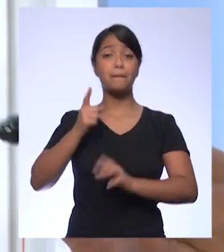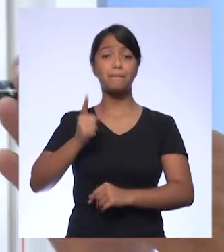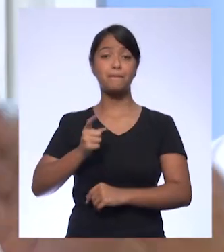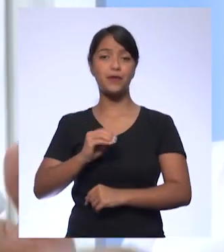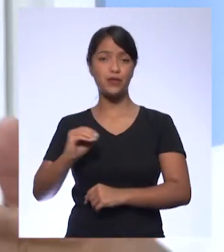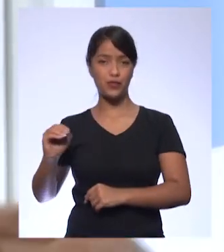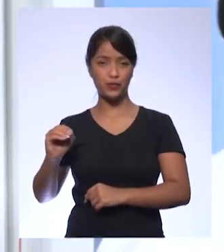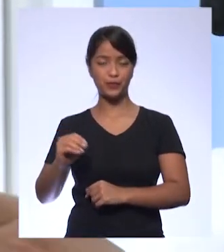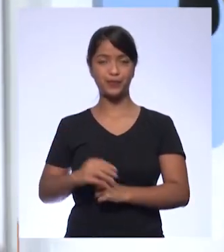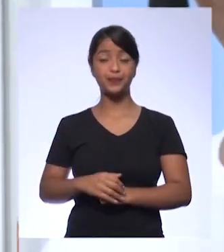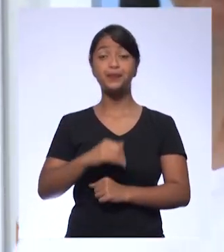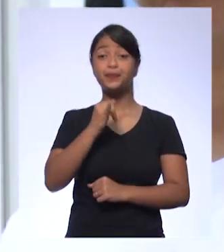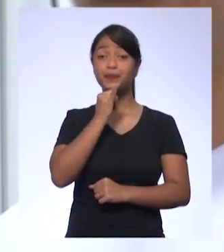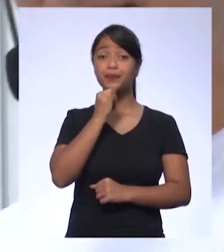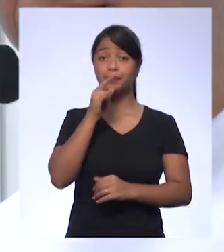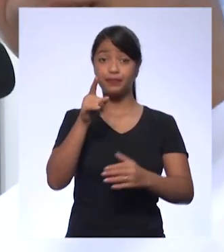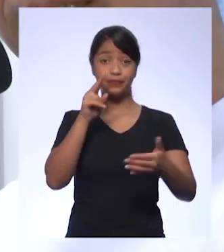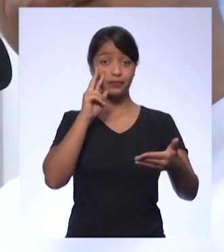exemplo,